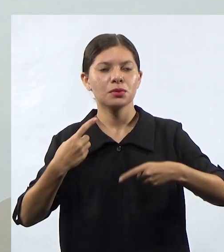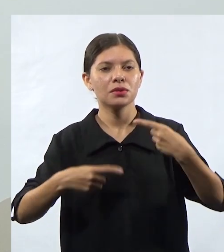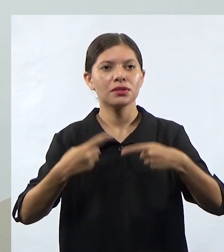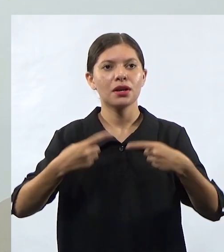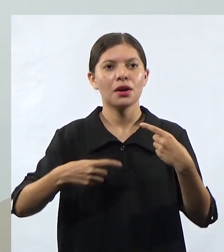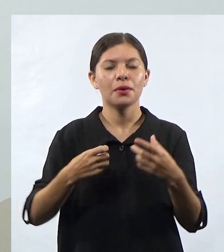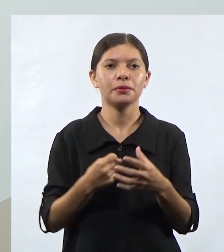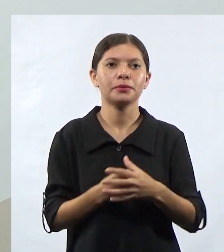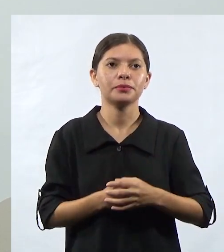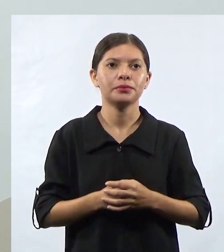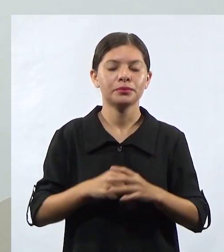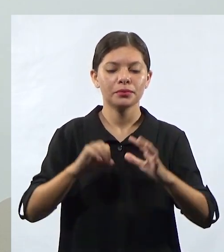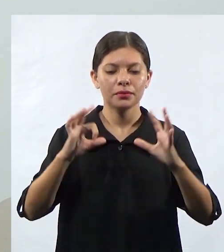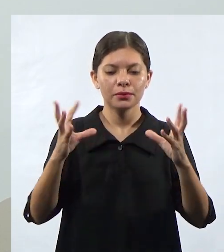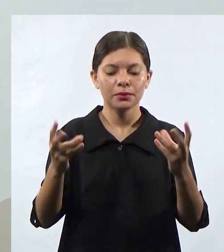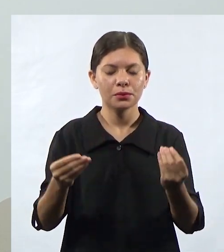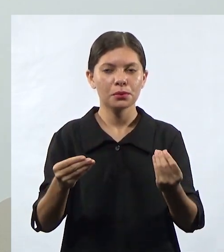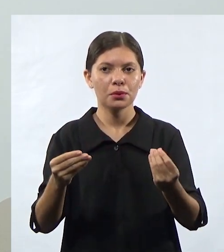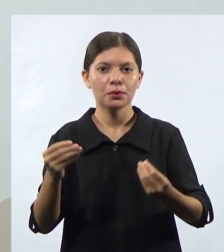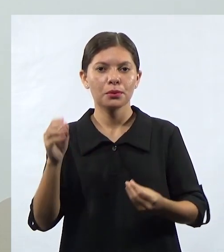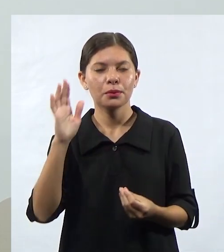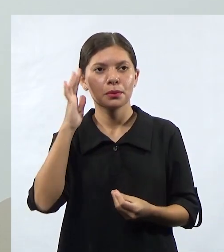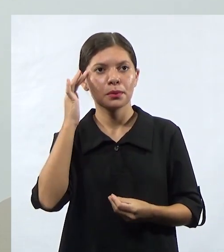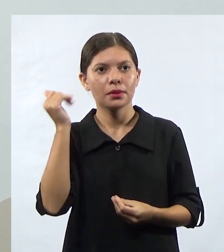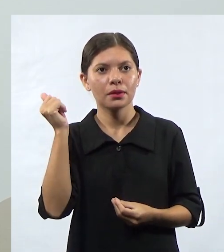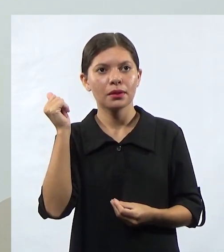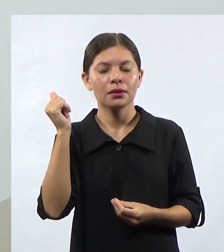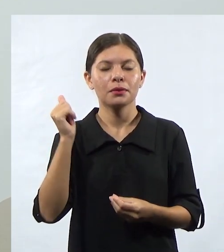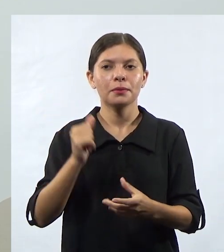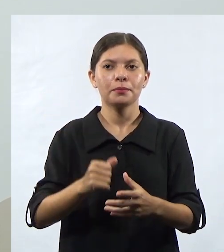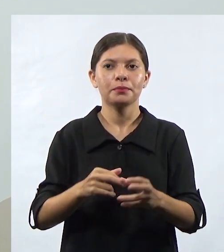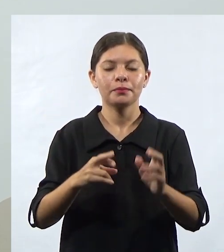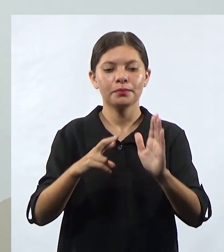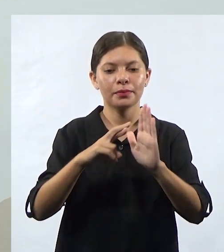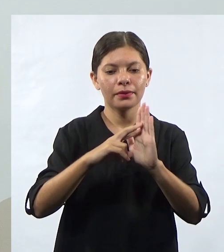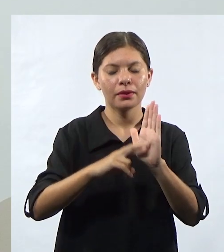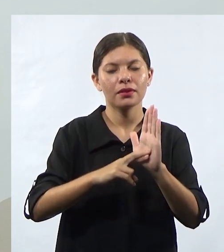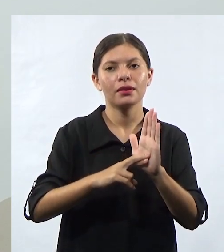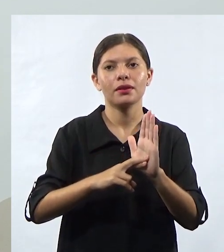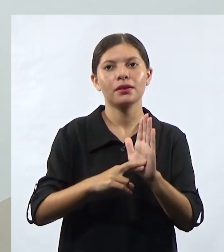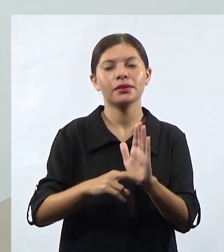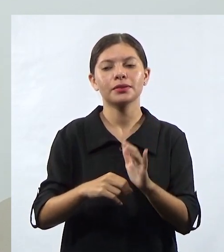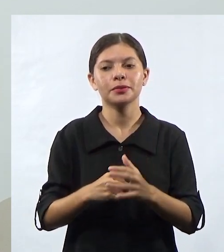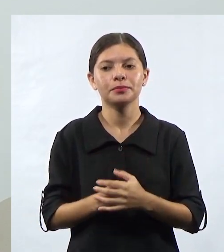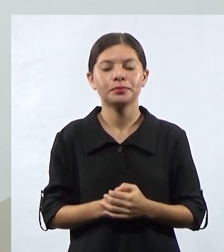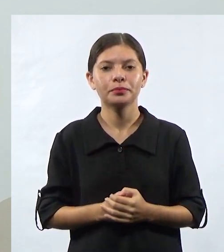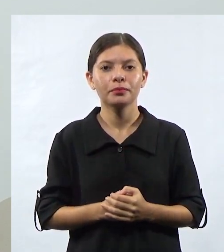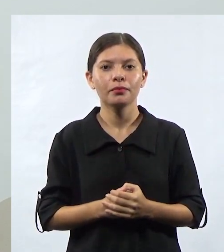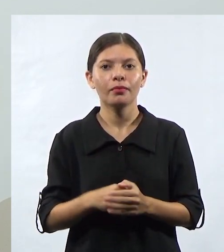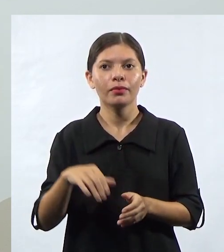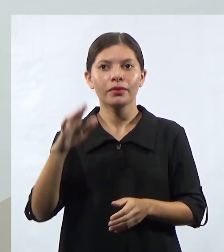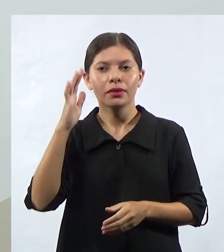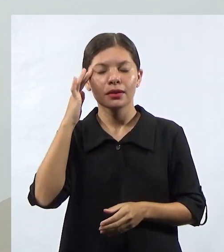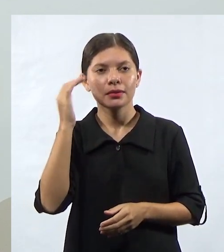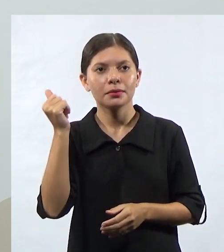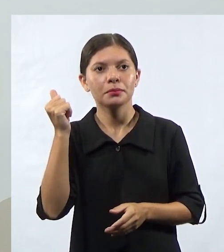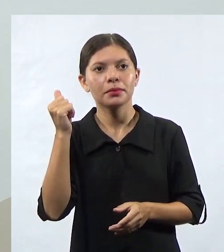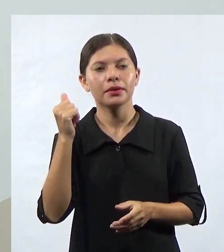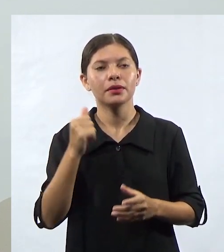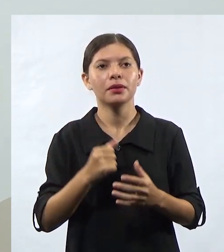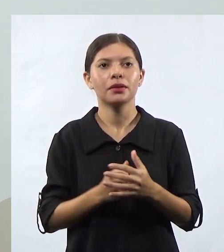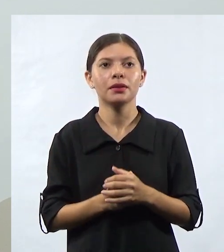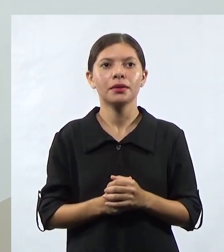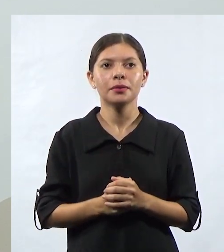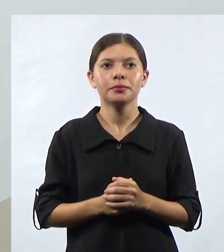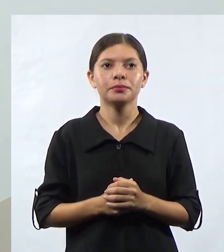né, para que todos entendam quais são as regras e que, se acontecer, já está sabendo qual vai ser a consequência. Então,